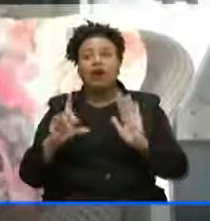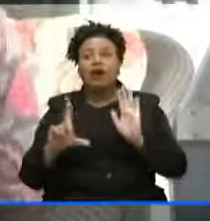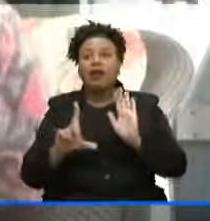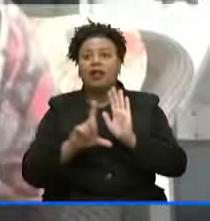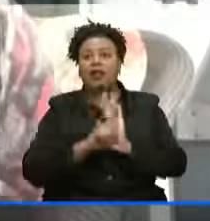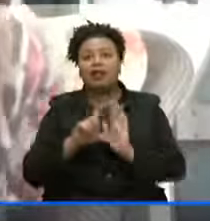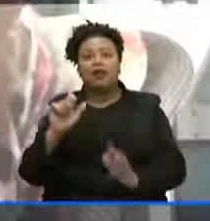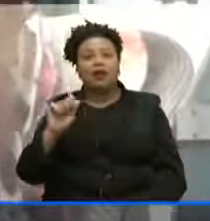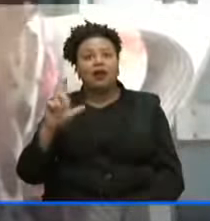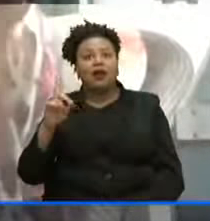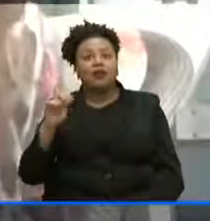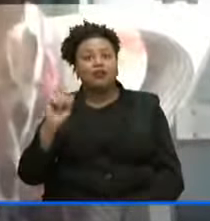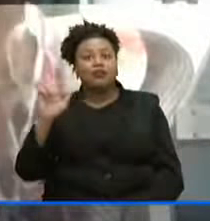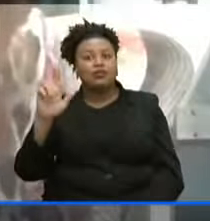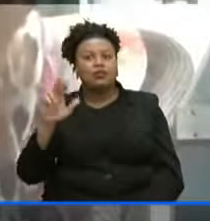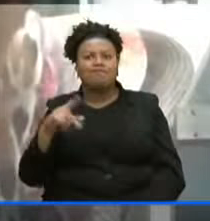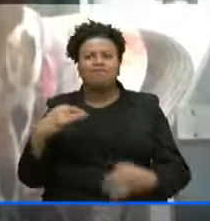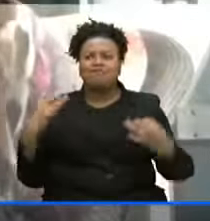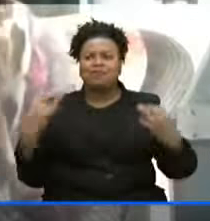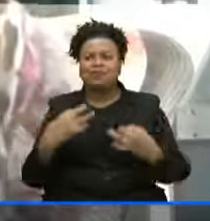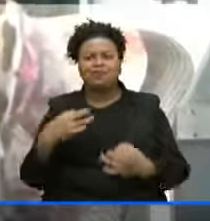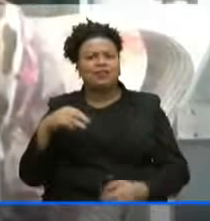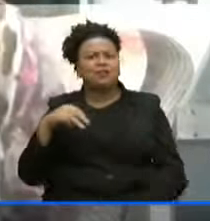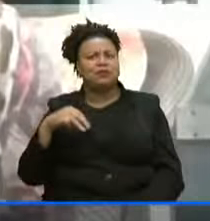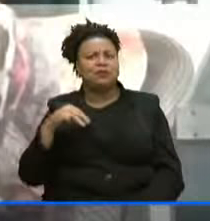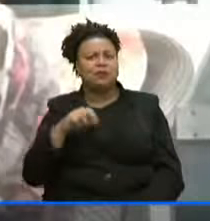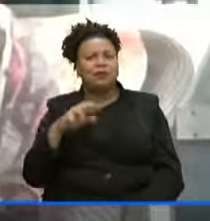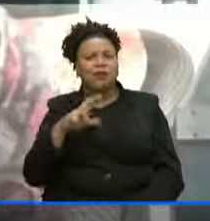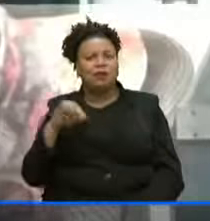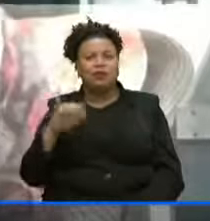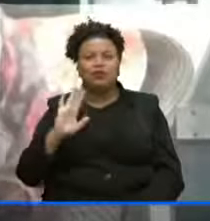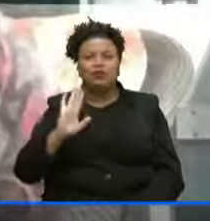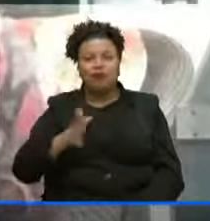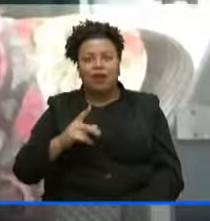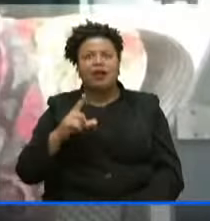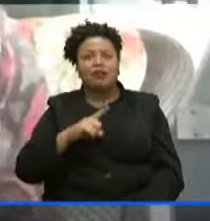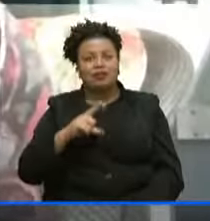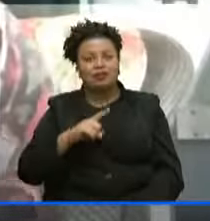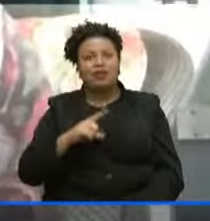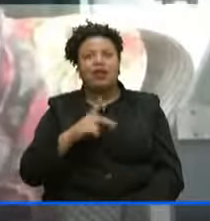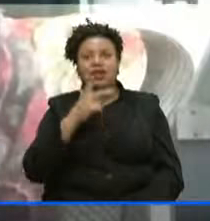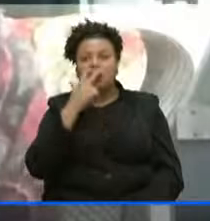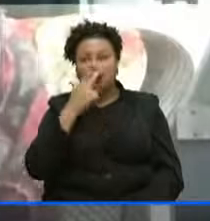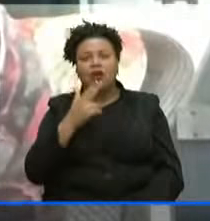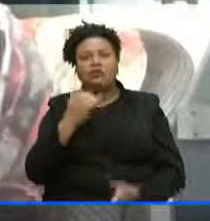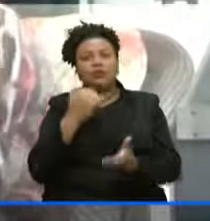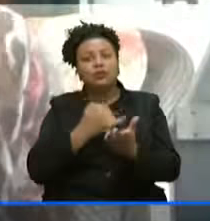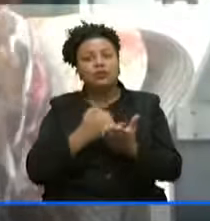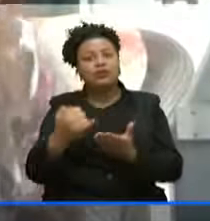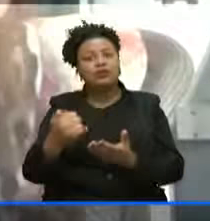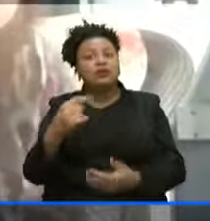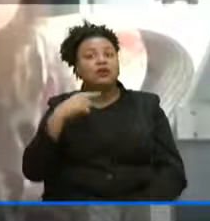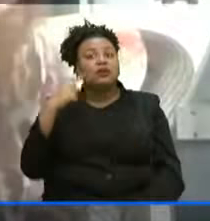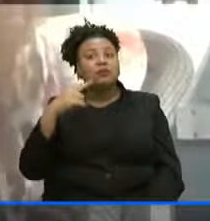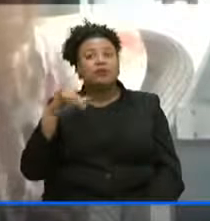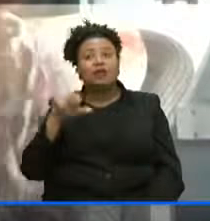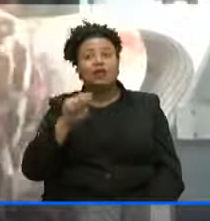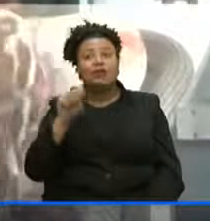já. Perfeito, Luiz Marenco. Já está no espírito da introdução do deputado Issur Cota.